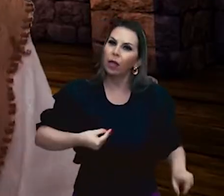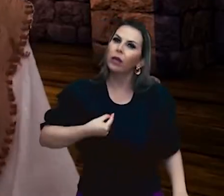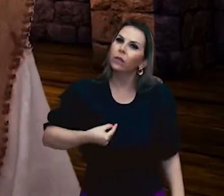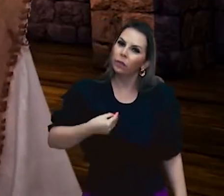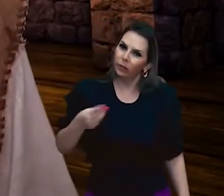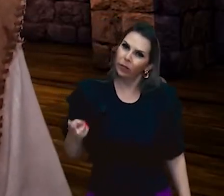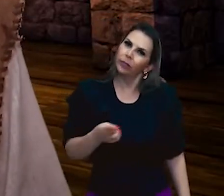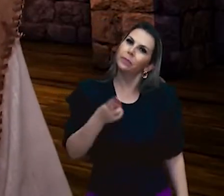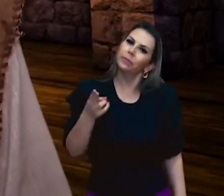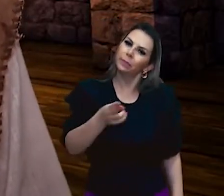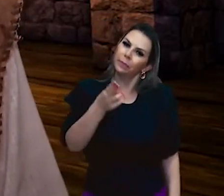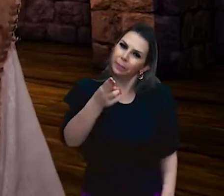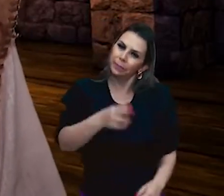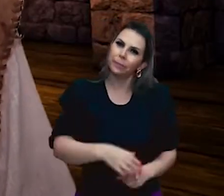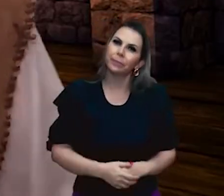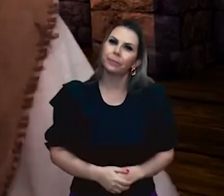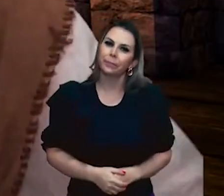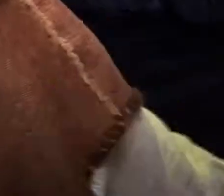eterna.